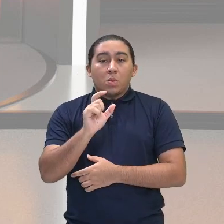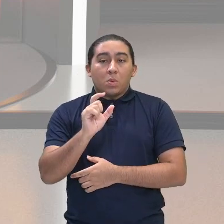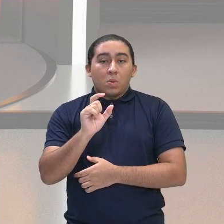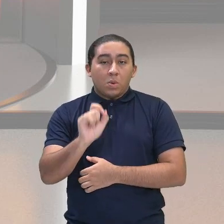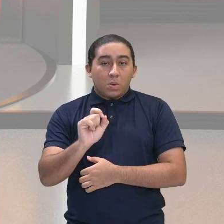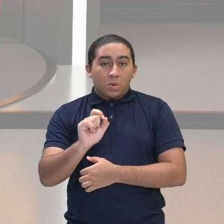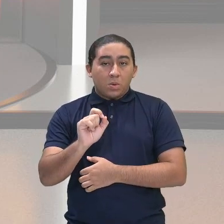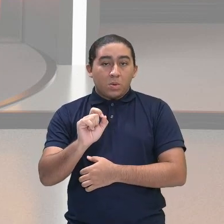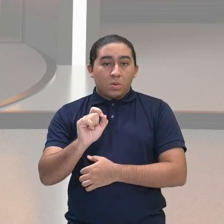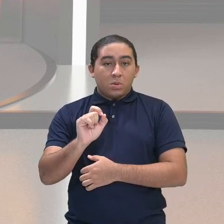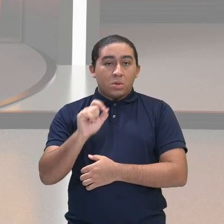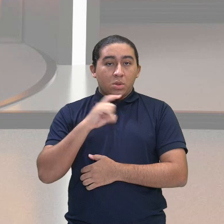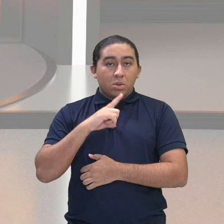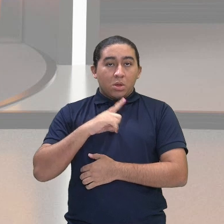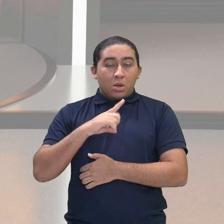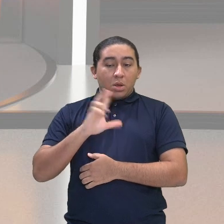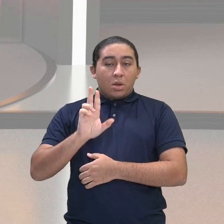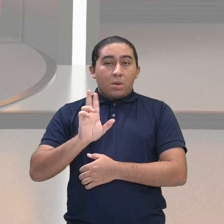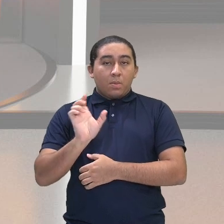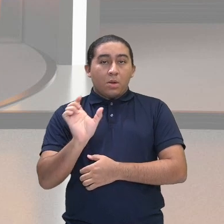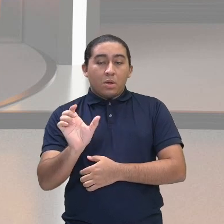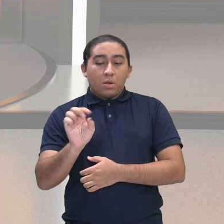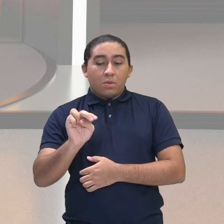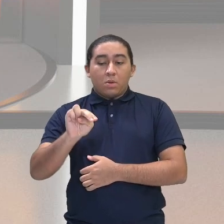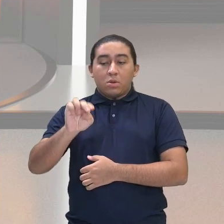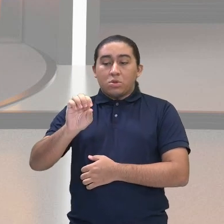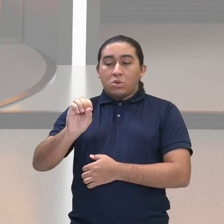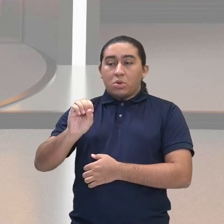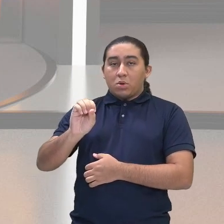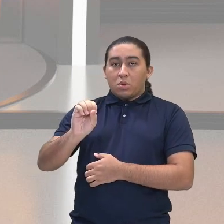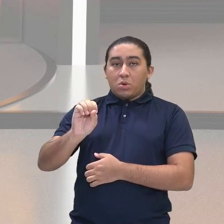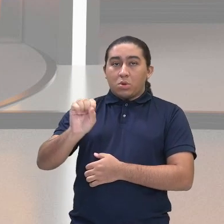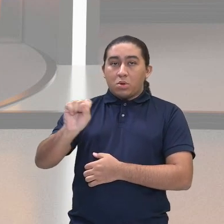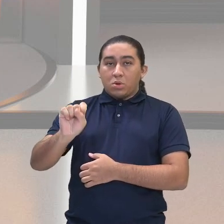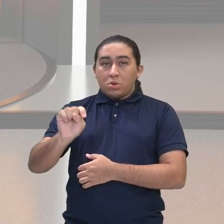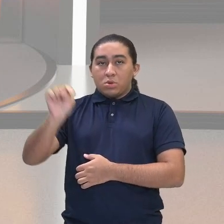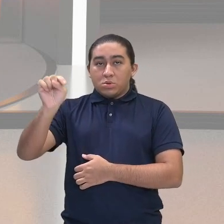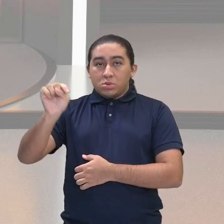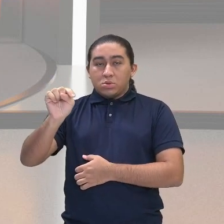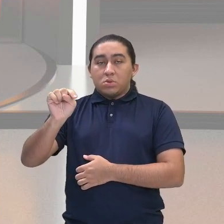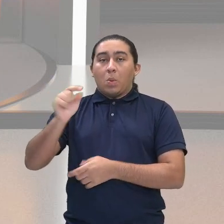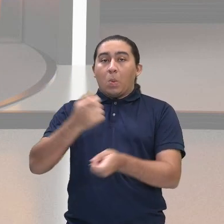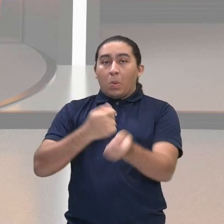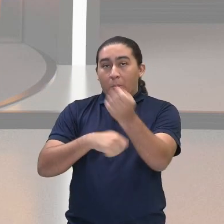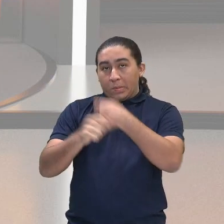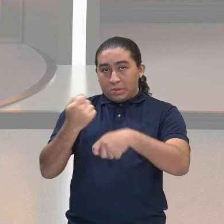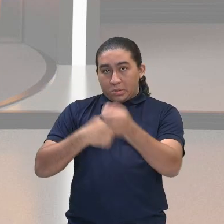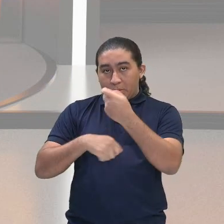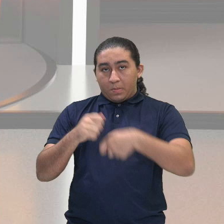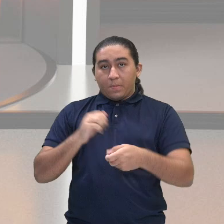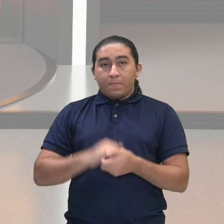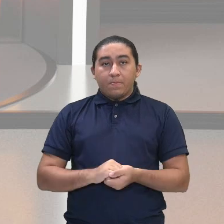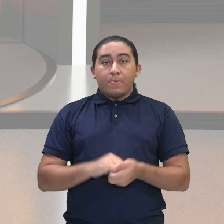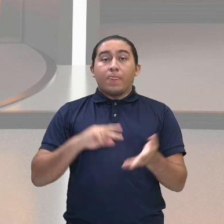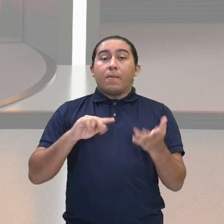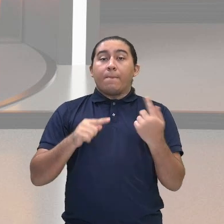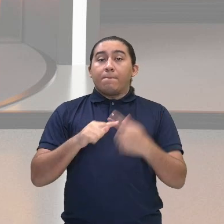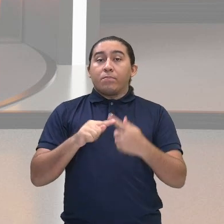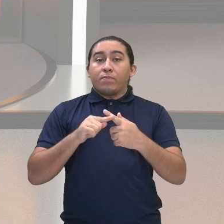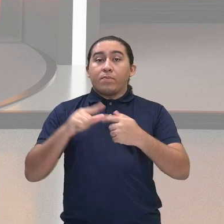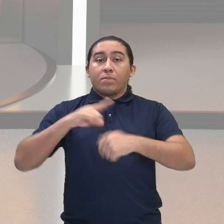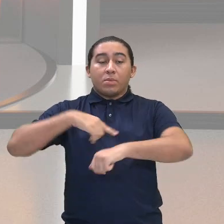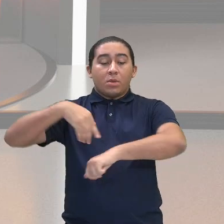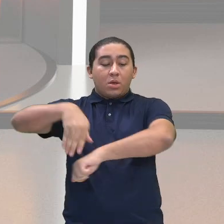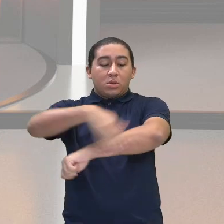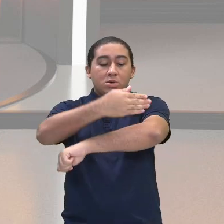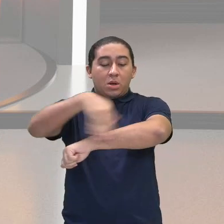exatamente, Então, nós comerciais, onde, em alguns desses pontos, no meio das estradas, onde havia